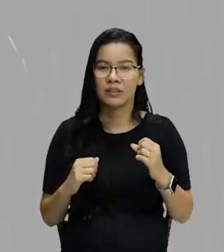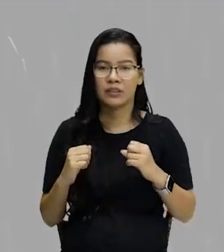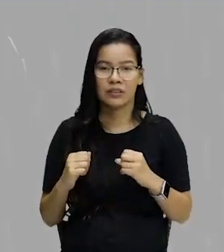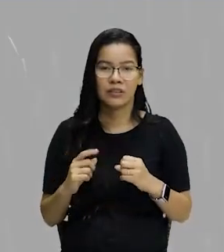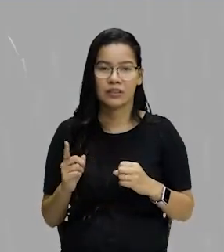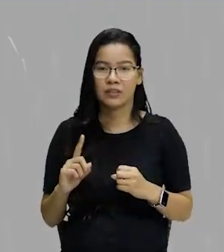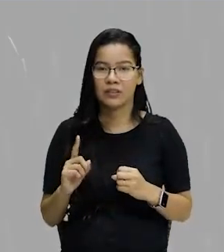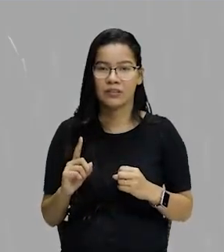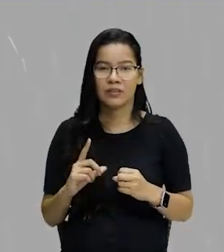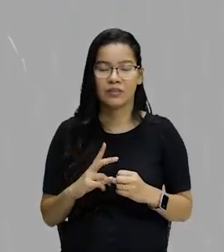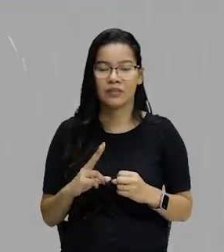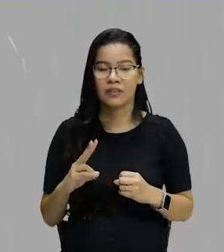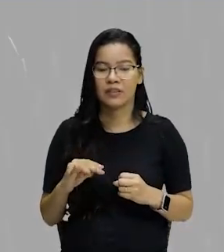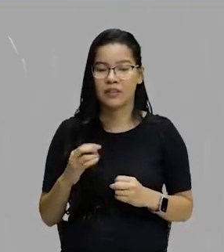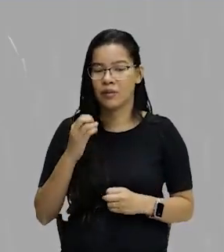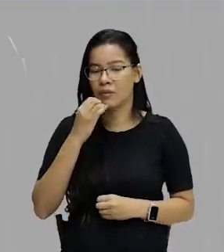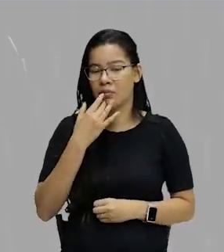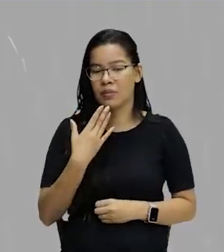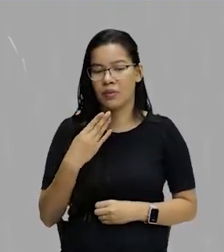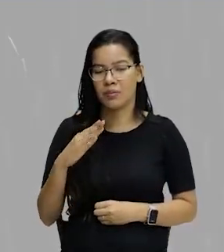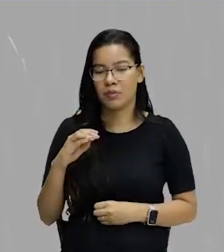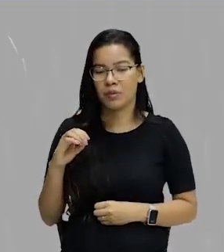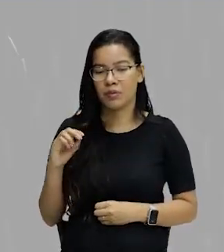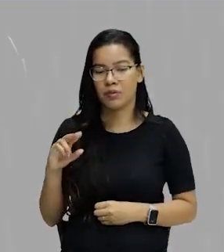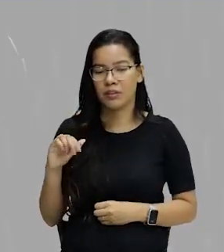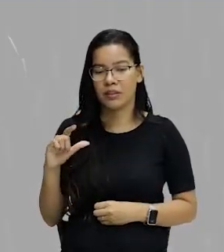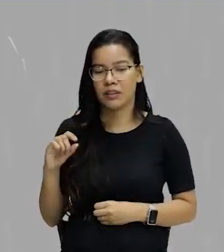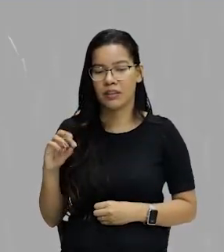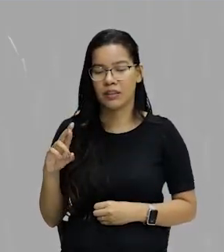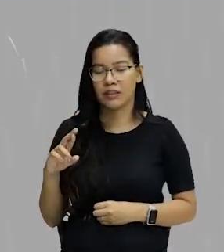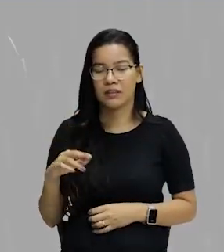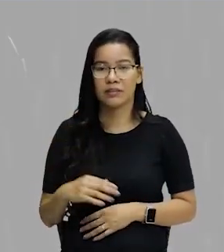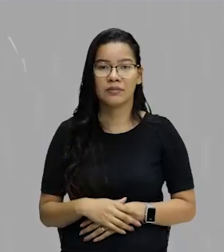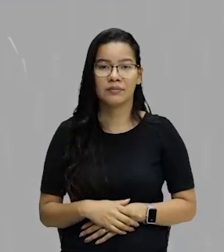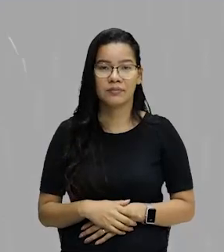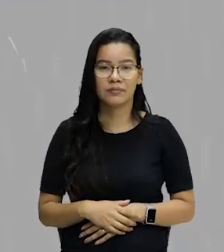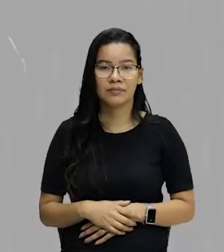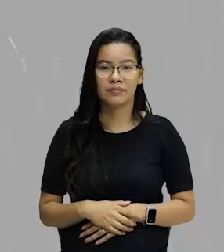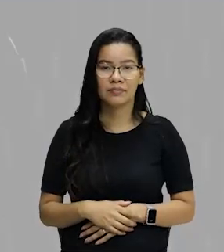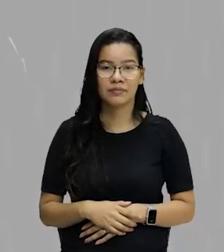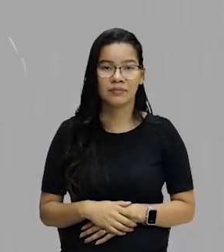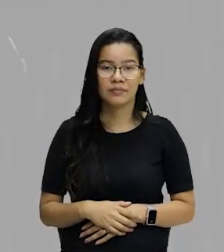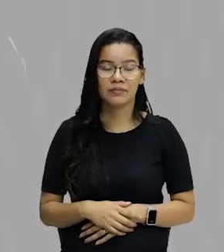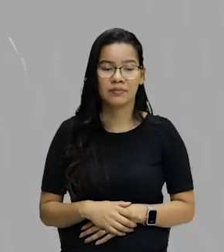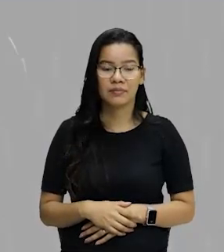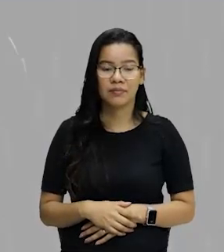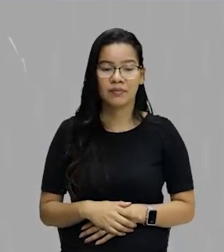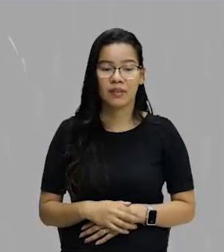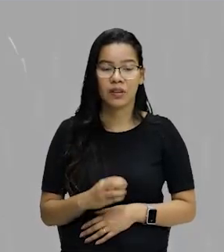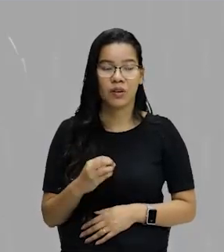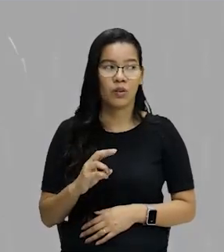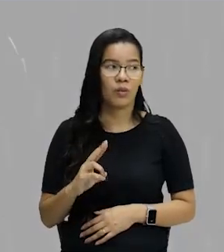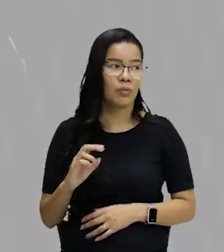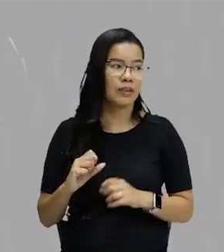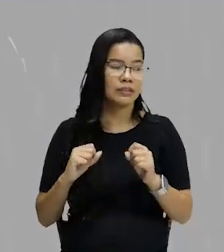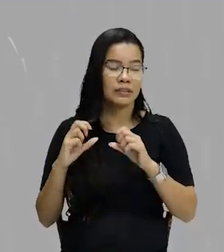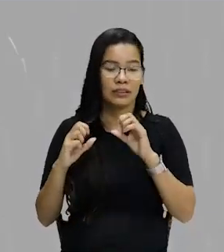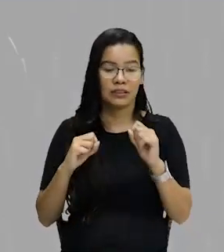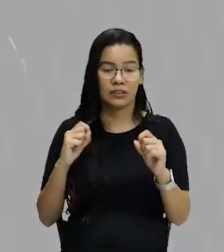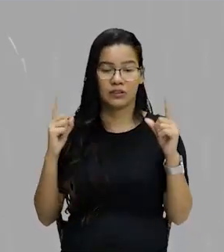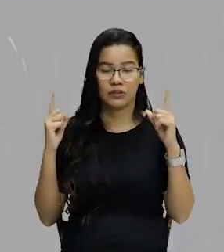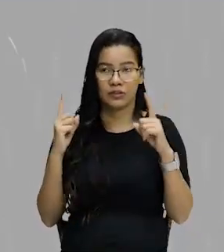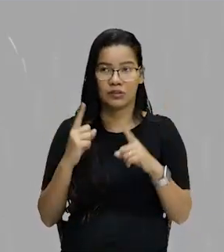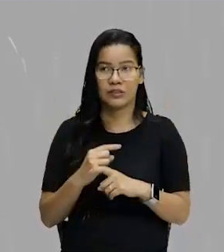nem sempre ele não vai ser um bom atleta de escalada bordê. Tá certo? Ou não vai ter uma escalada de